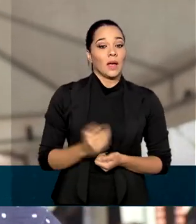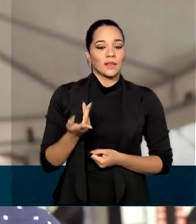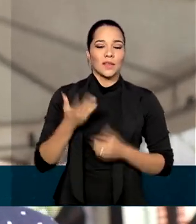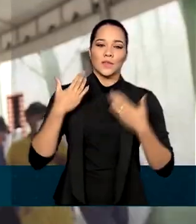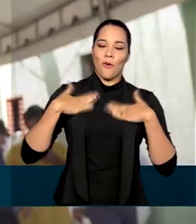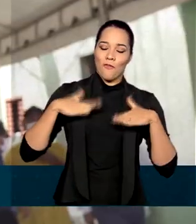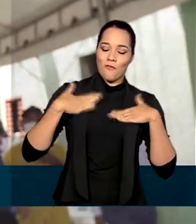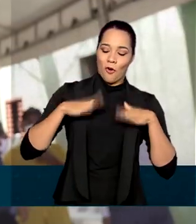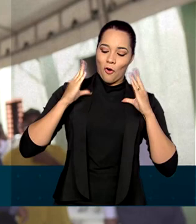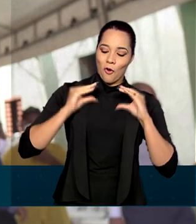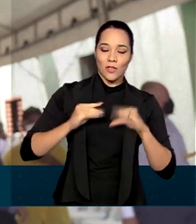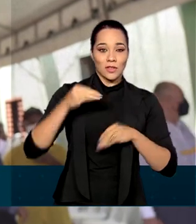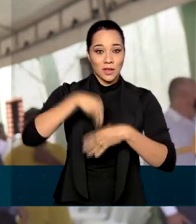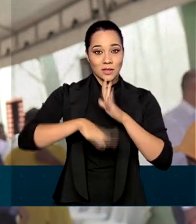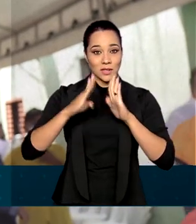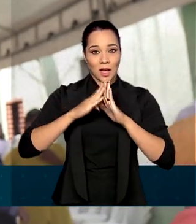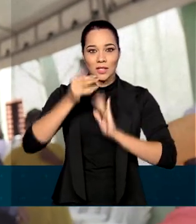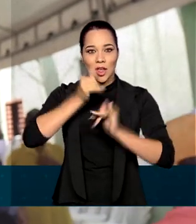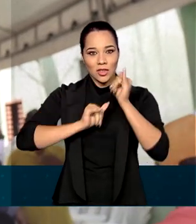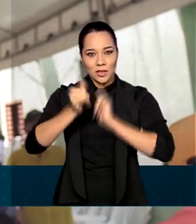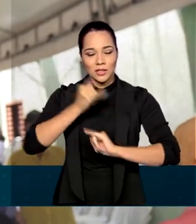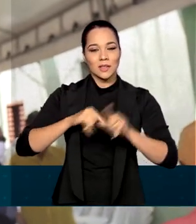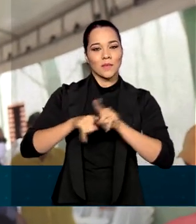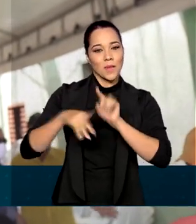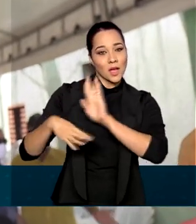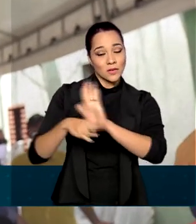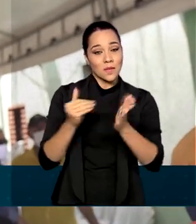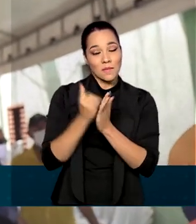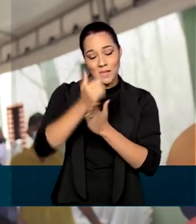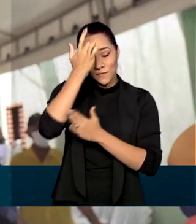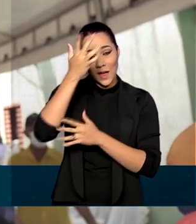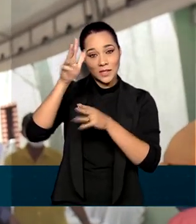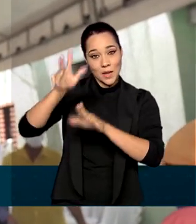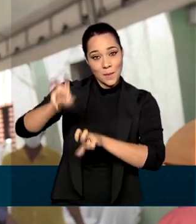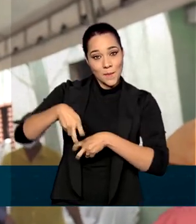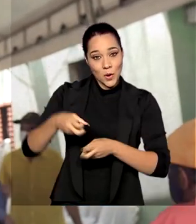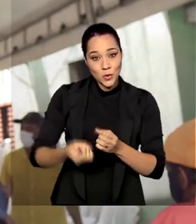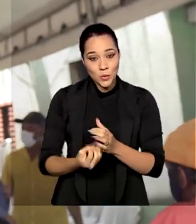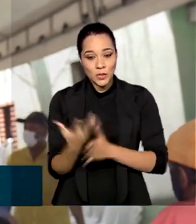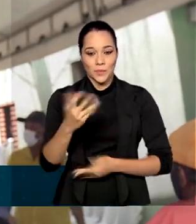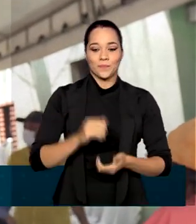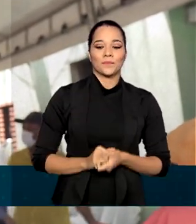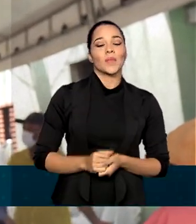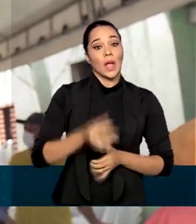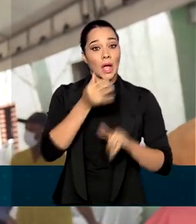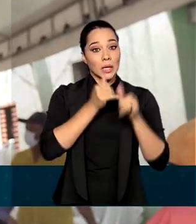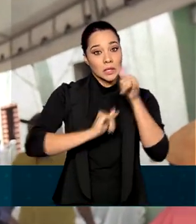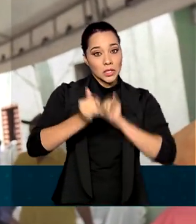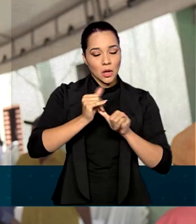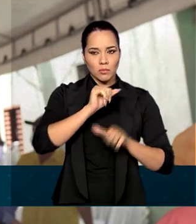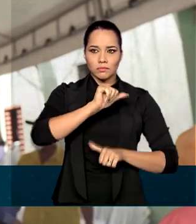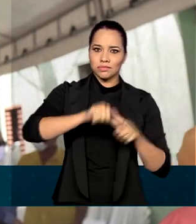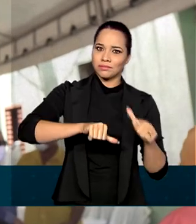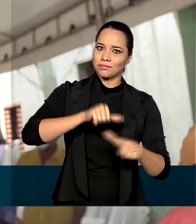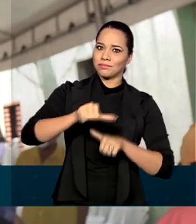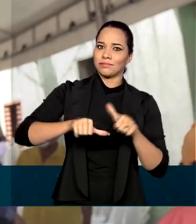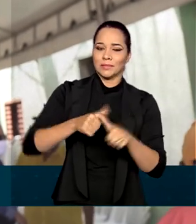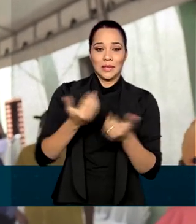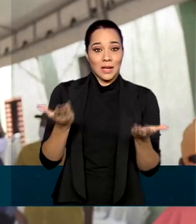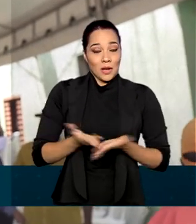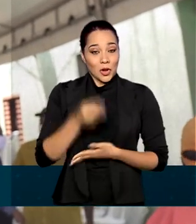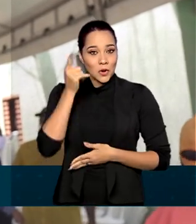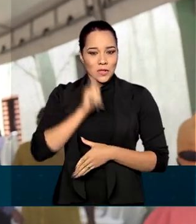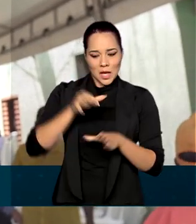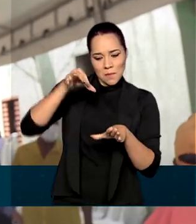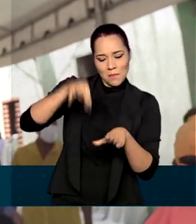dentro de casa, a energia vai facilitar a produção. Por causa da energia muda muito, né? Que você agora pode